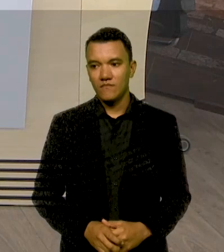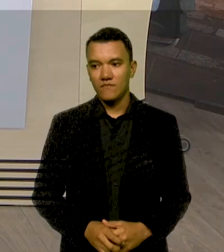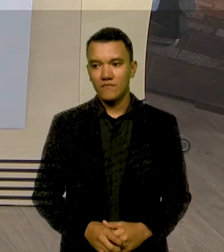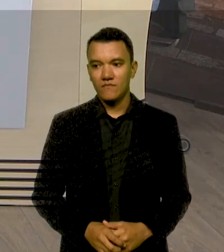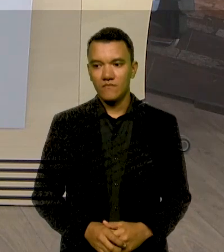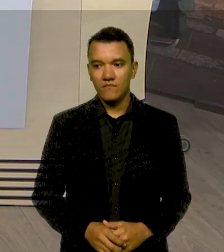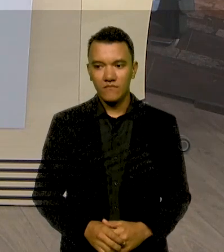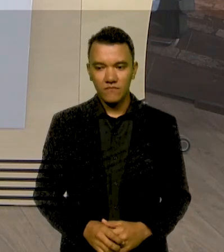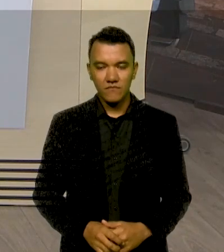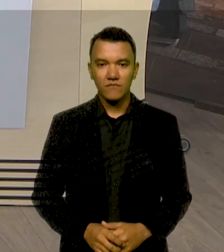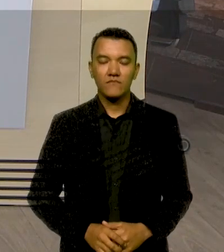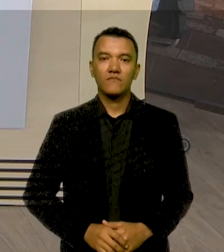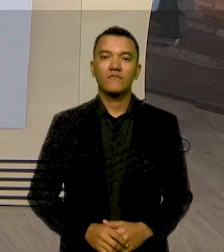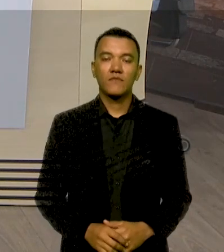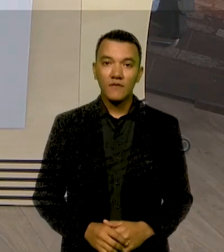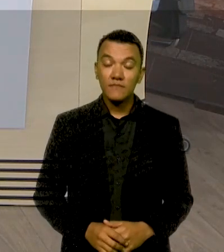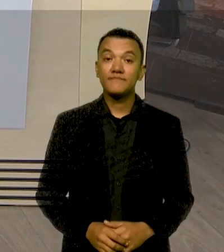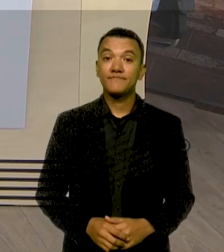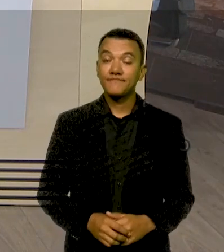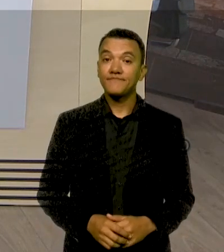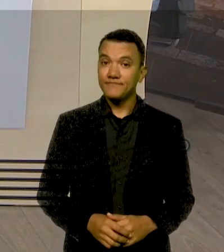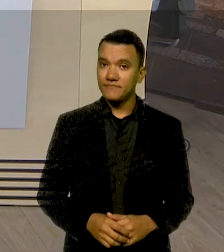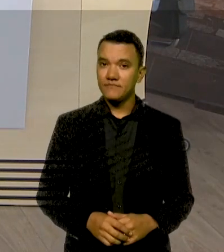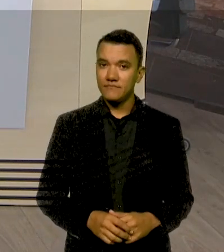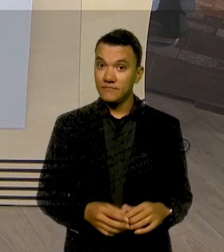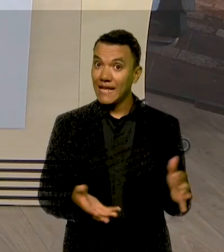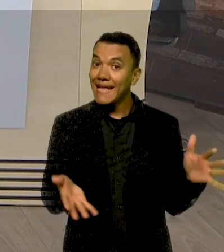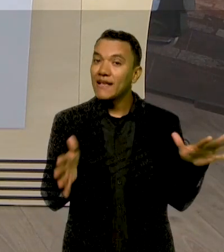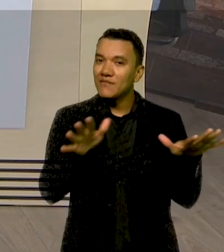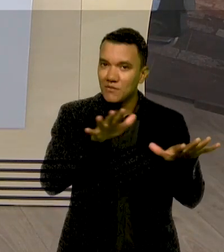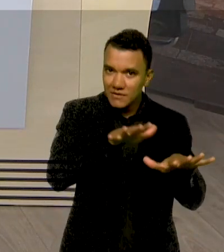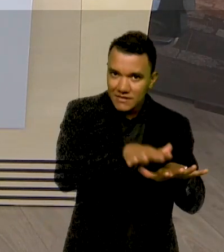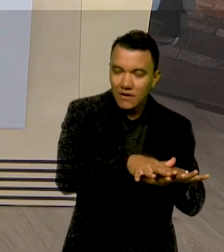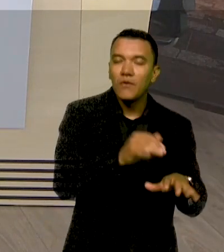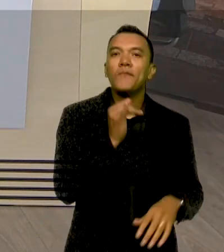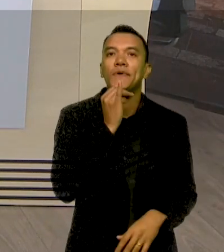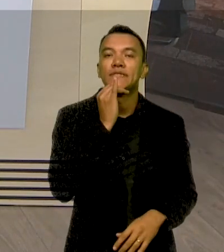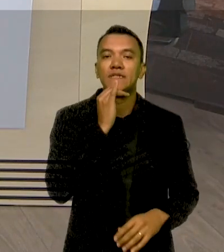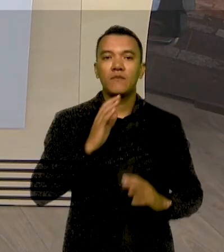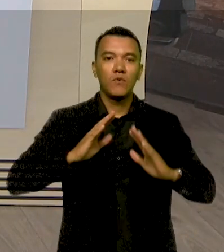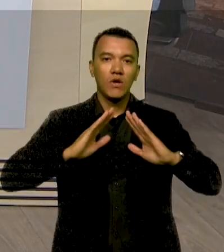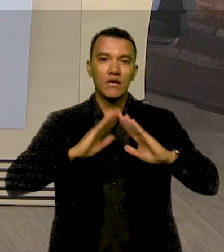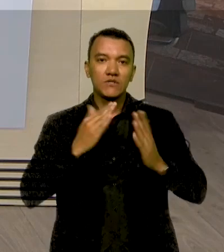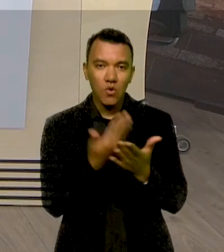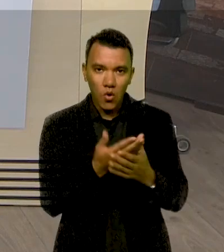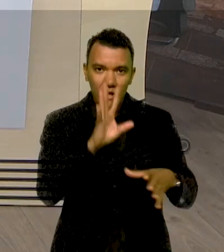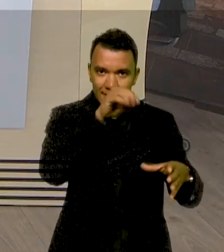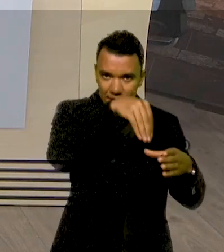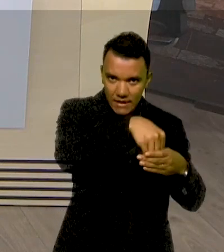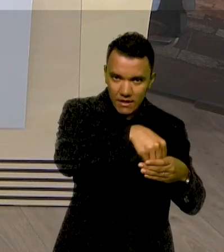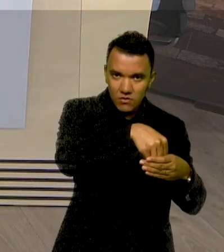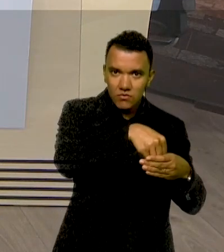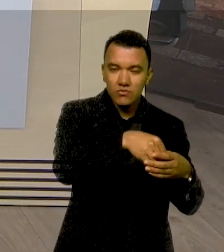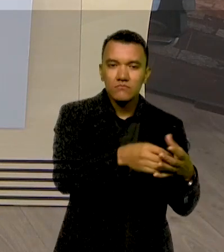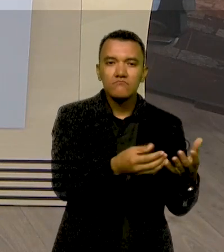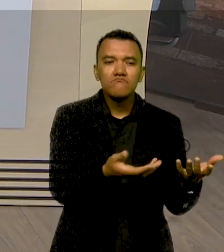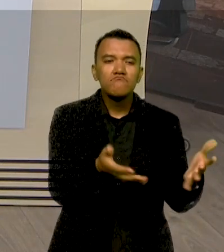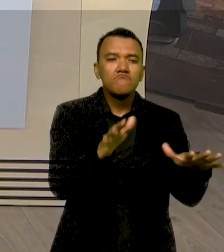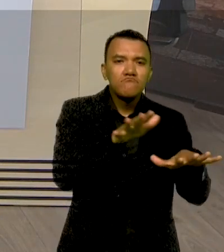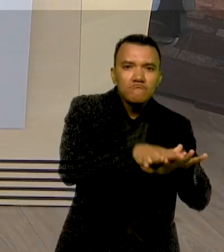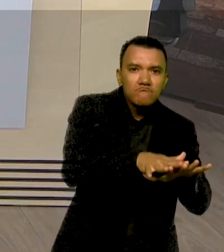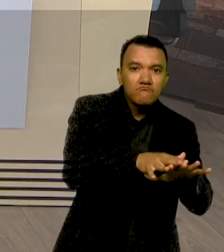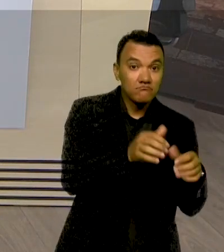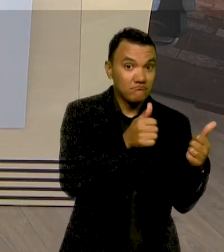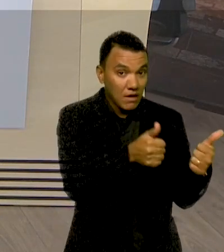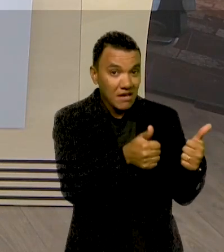surda. A inclusão dentro da escola aconteceu em algum momento para ti, André?